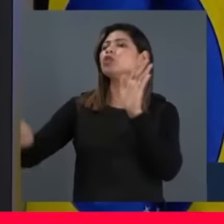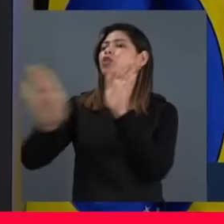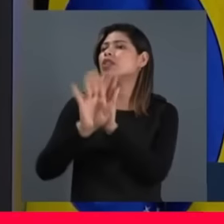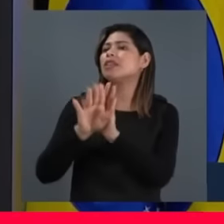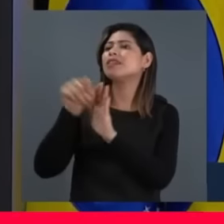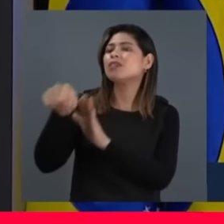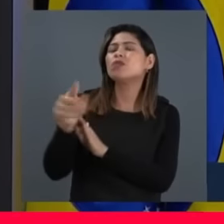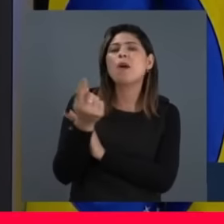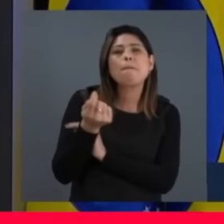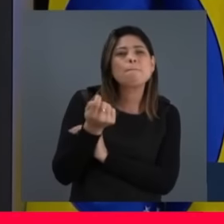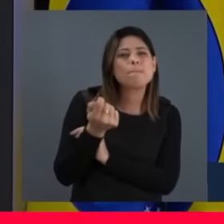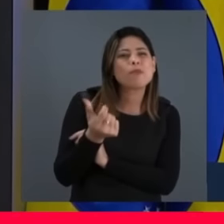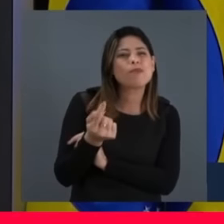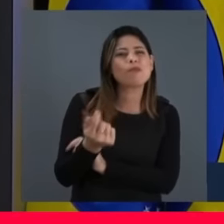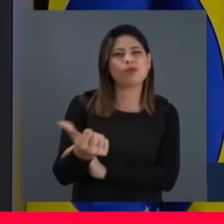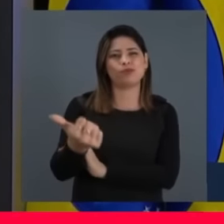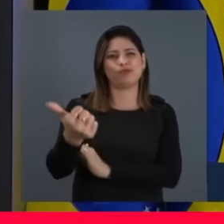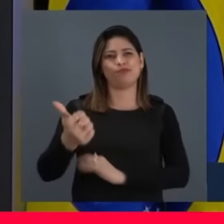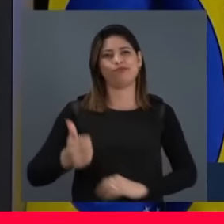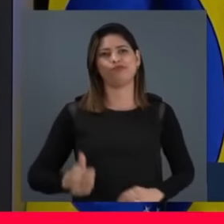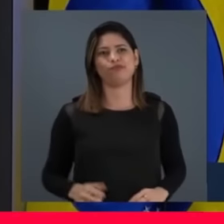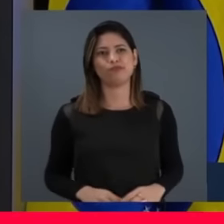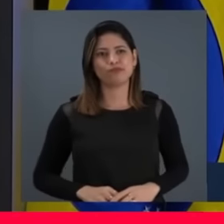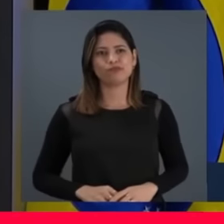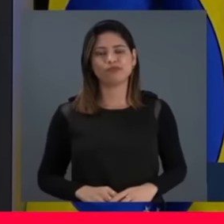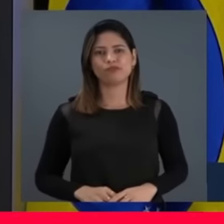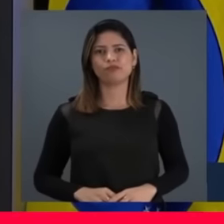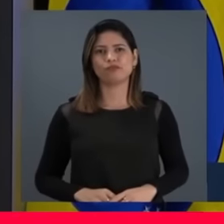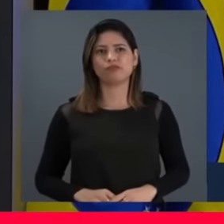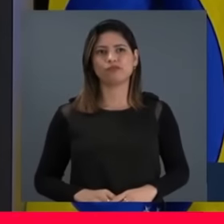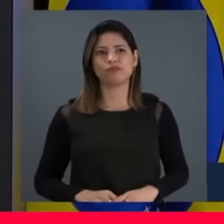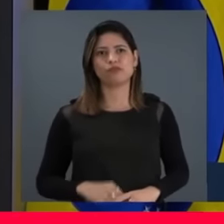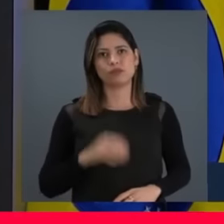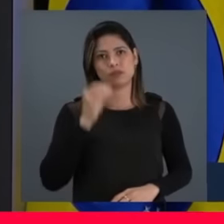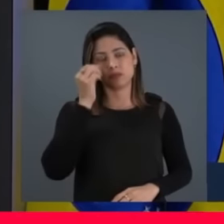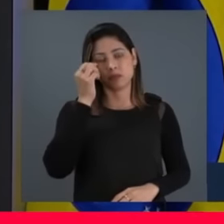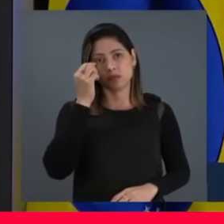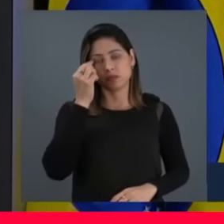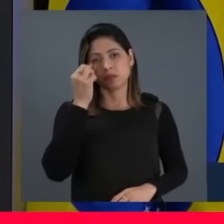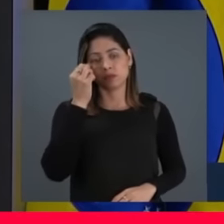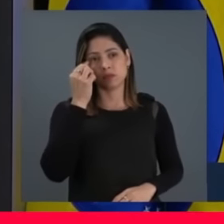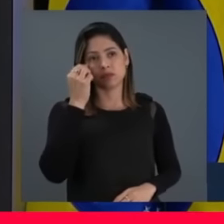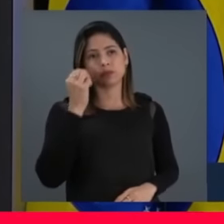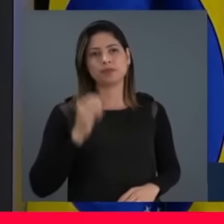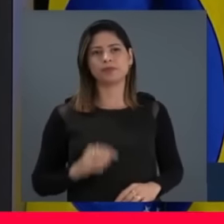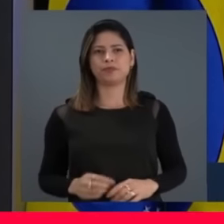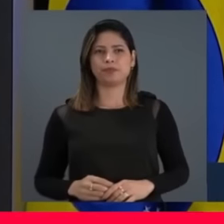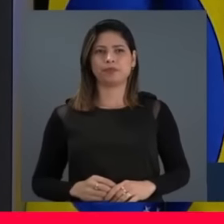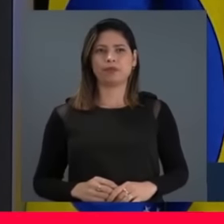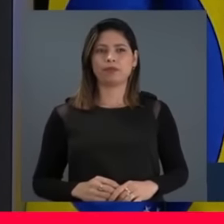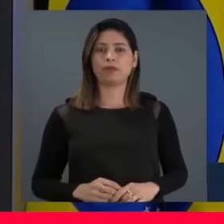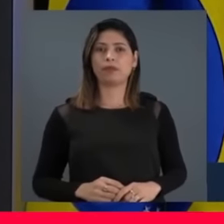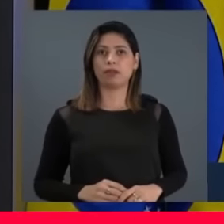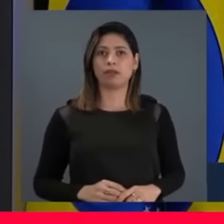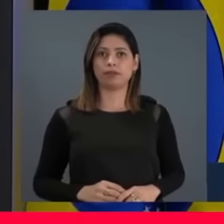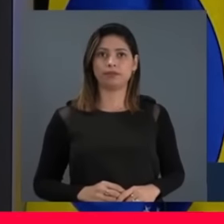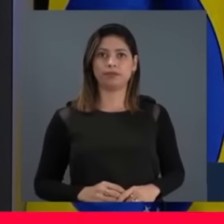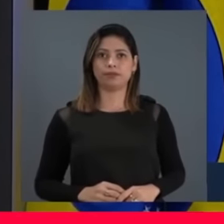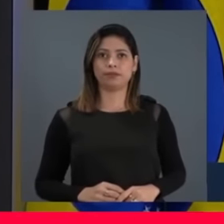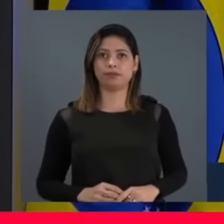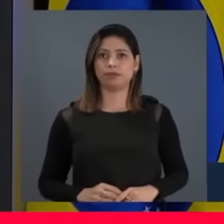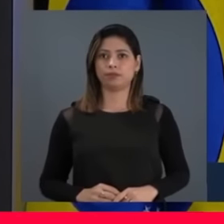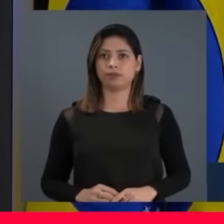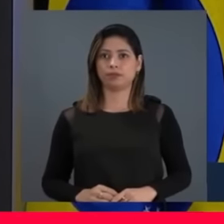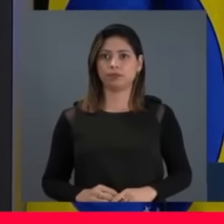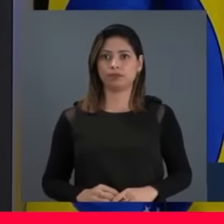muito pouco eu quero destacar aqui com muita